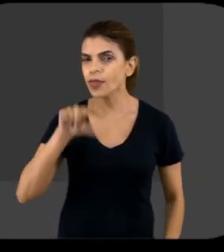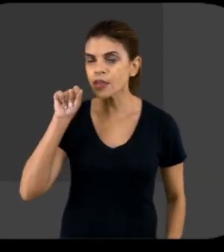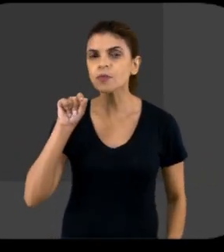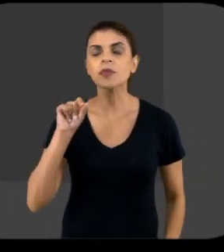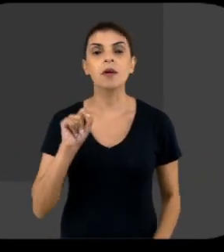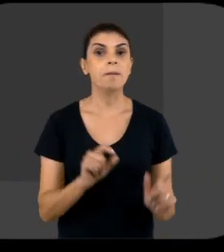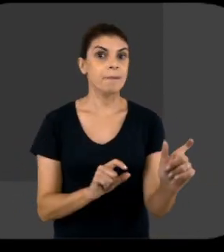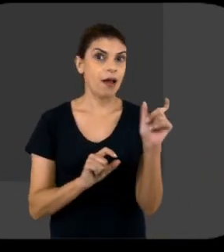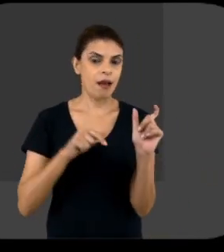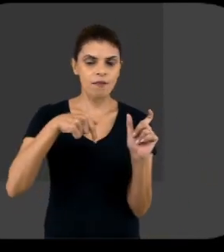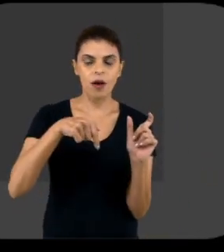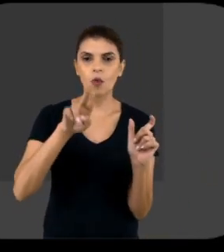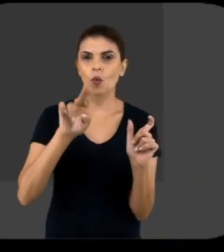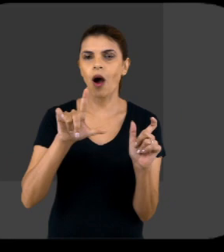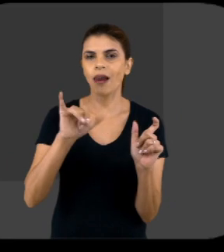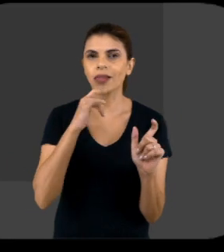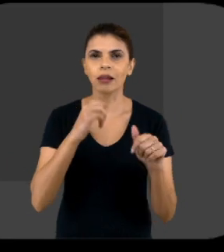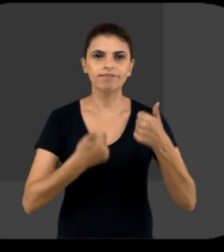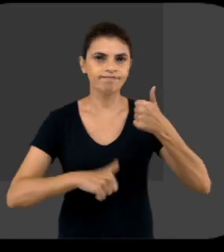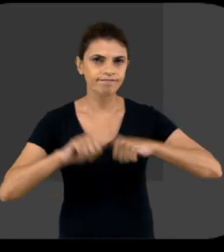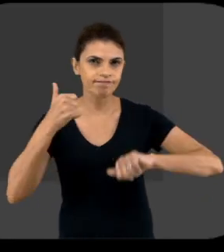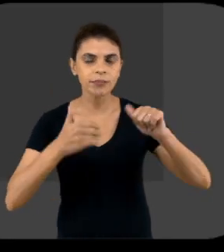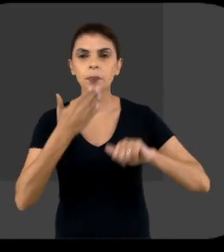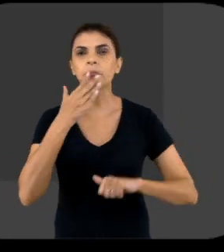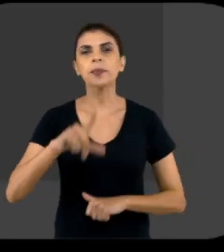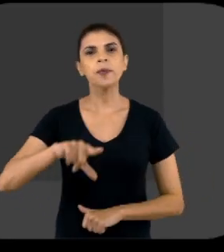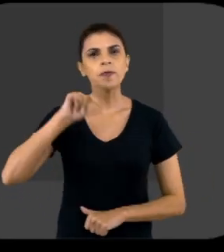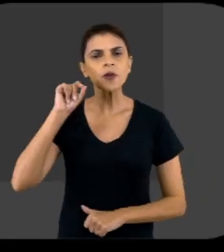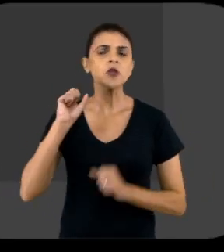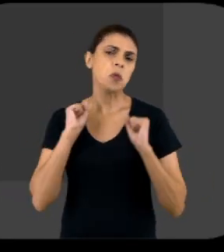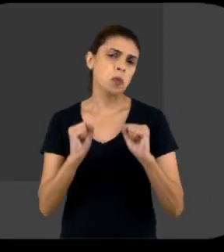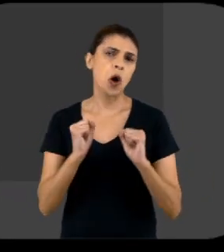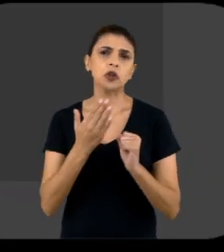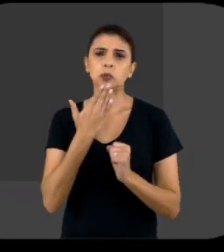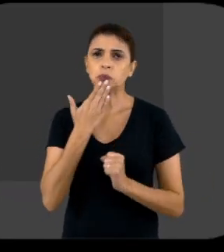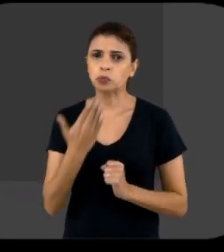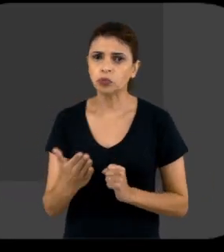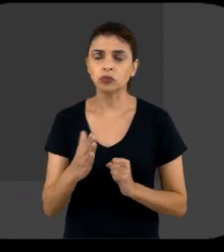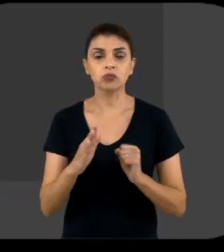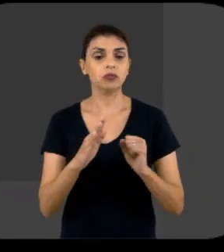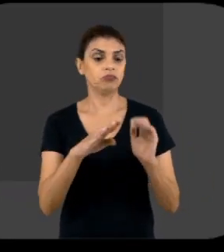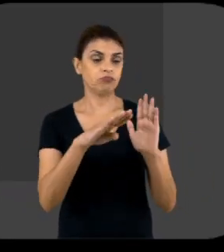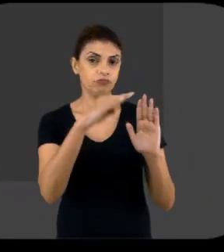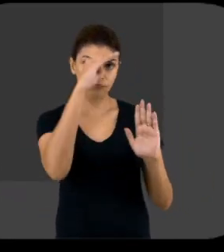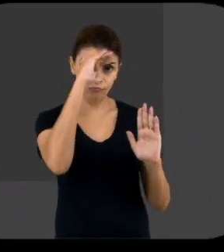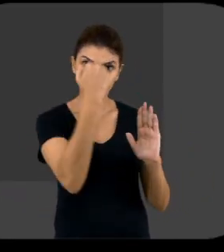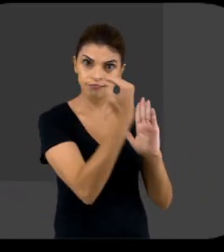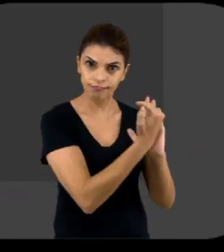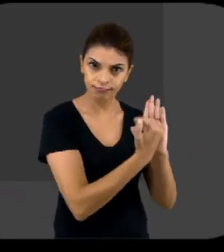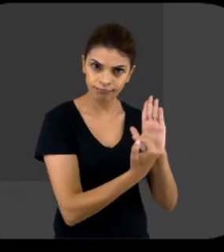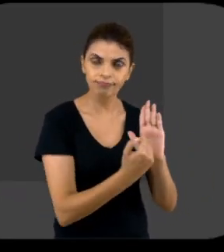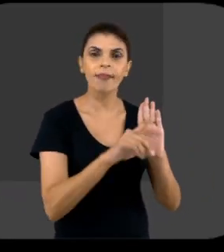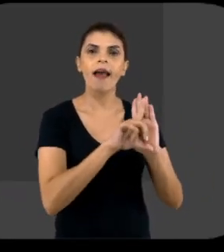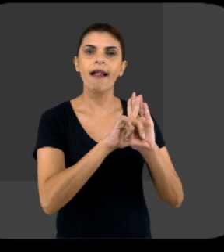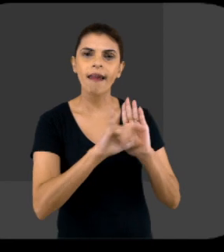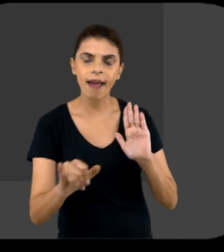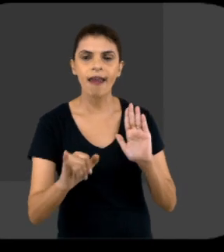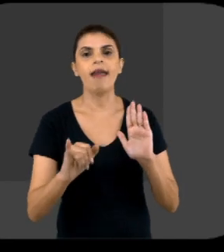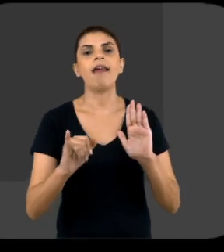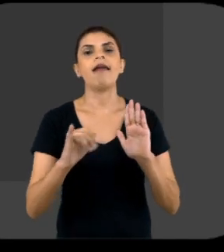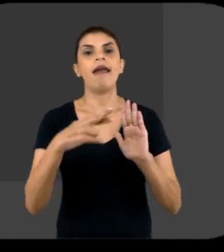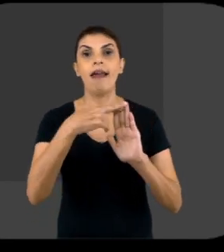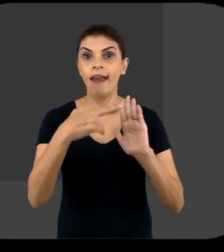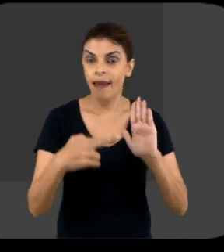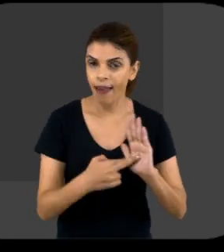é que qualidade é o atendimento de requisitos. Esses requisitos podem ser requisitos legais e normativos, quer dizer,